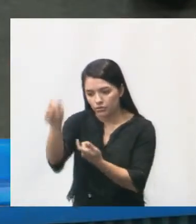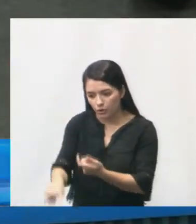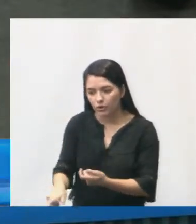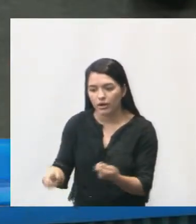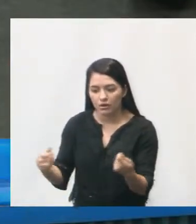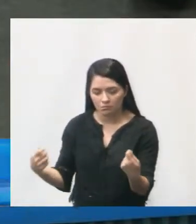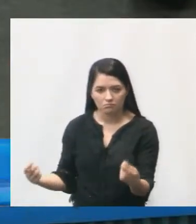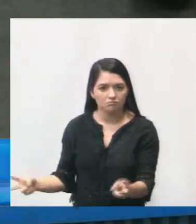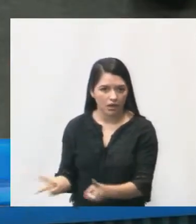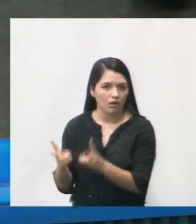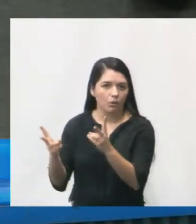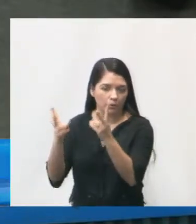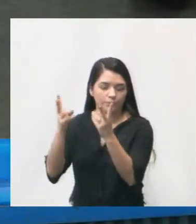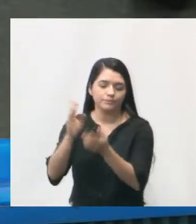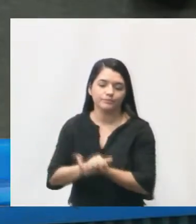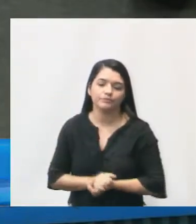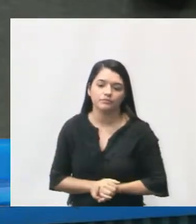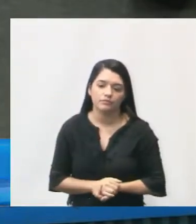de Vitória